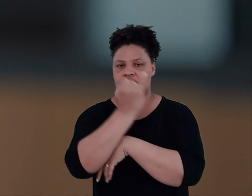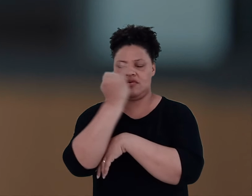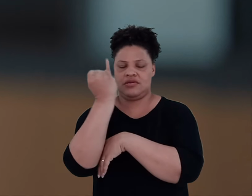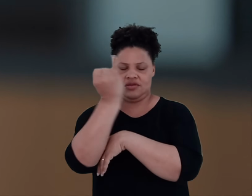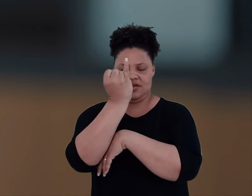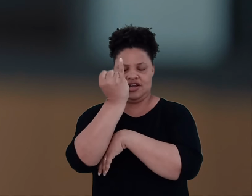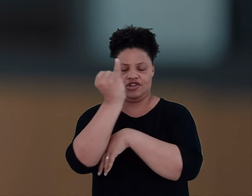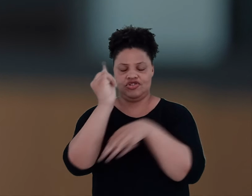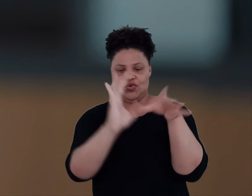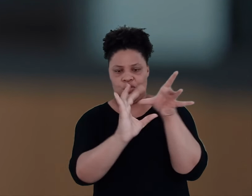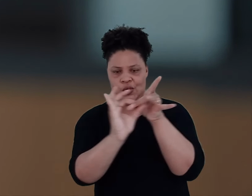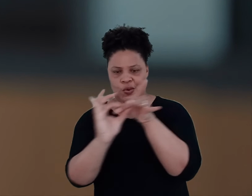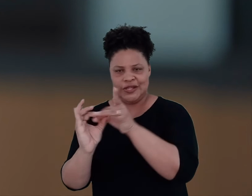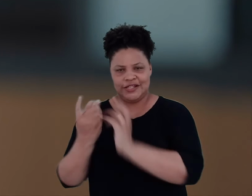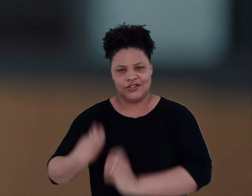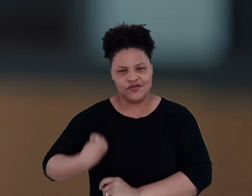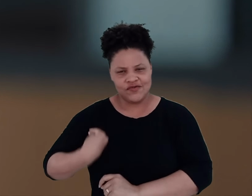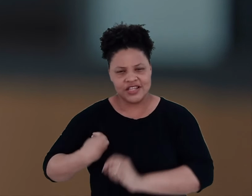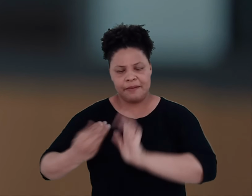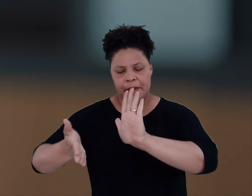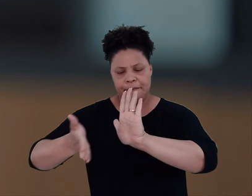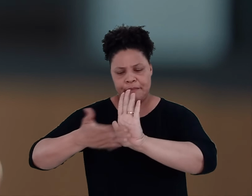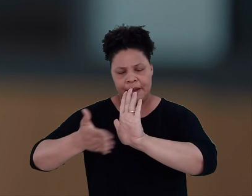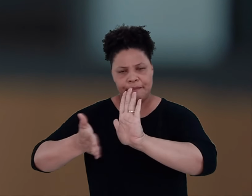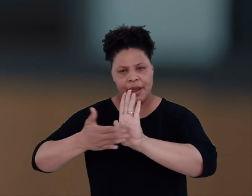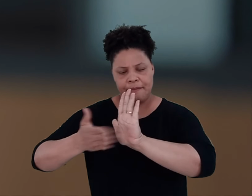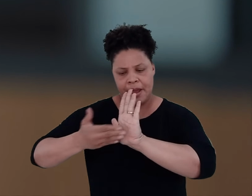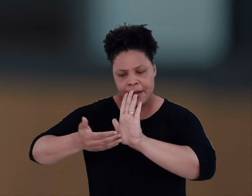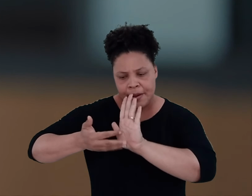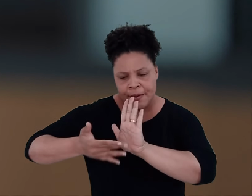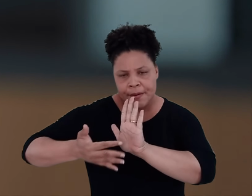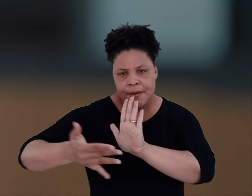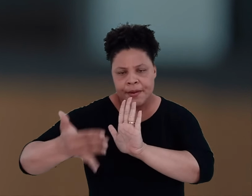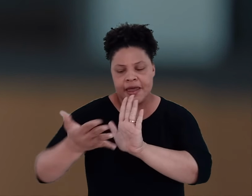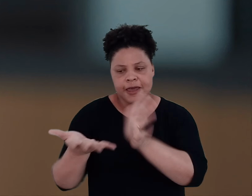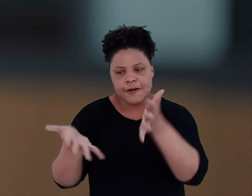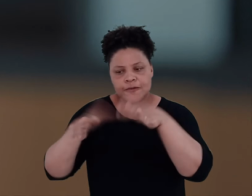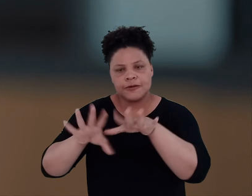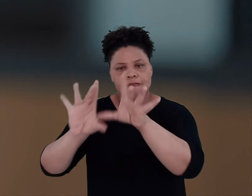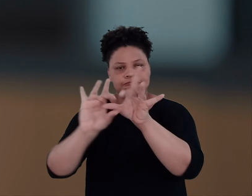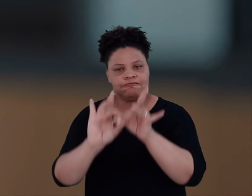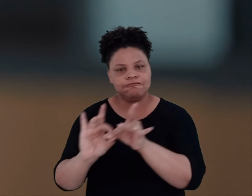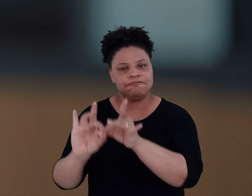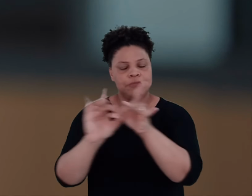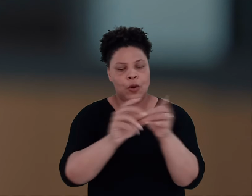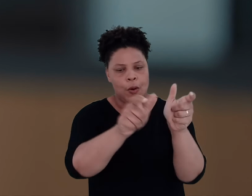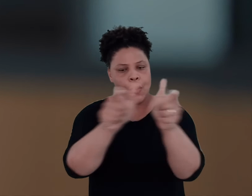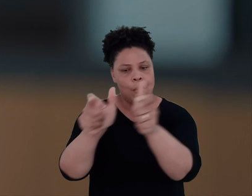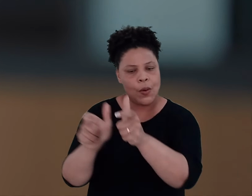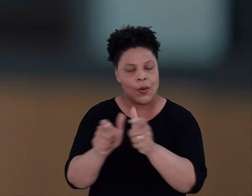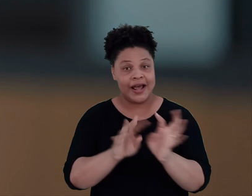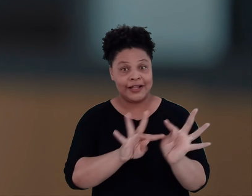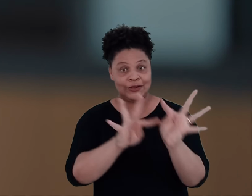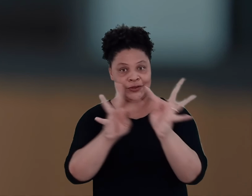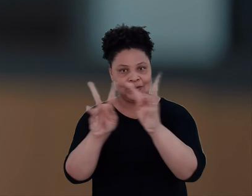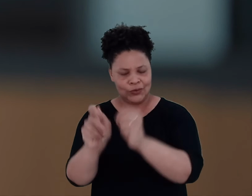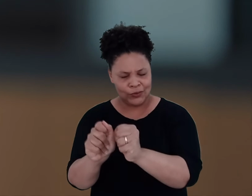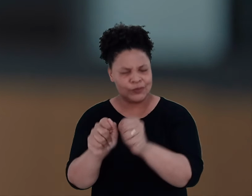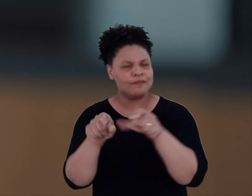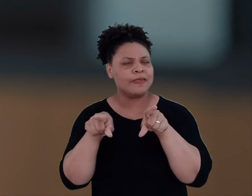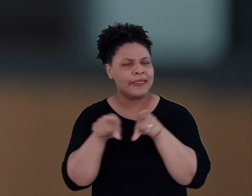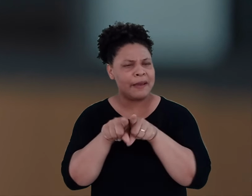vivendo e precisamos continuar pautando a mudança e a inclusão nos espaços pelos quais circulamos. Um dos pontos que é